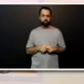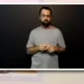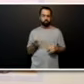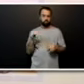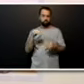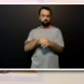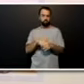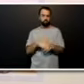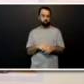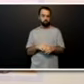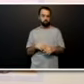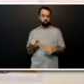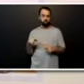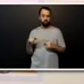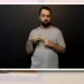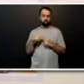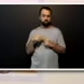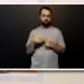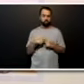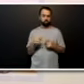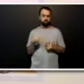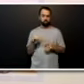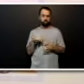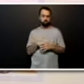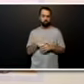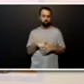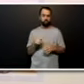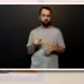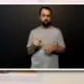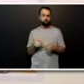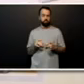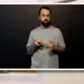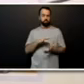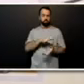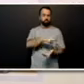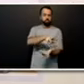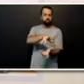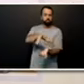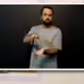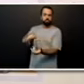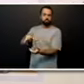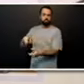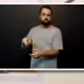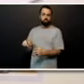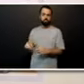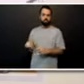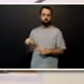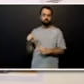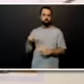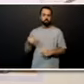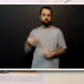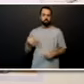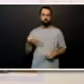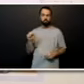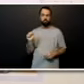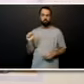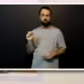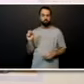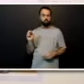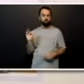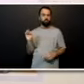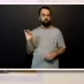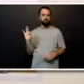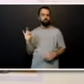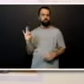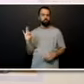Dentro dos inteiros estão todos os naturais. É verdade isso?